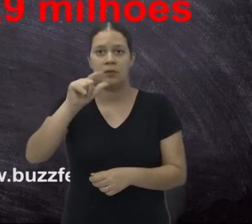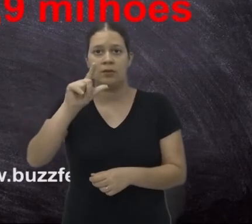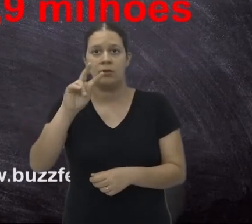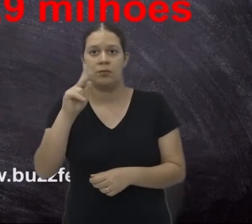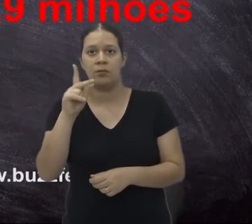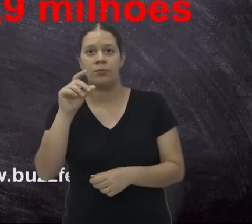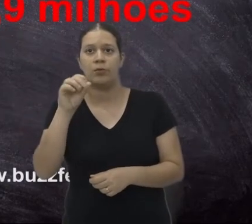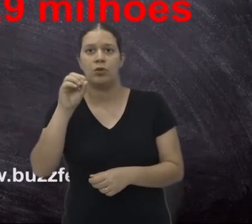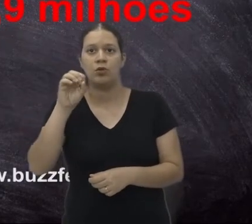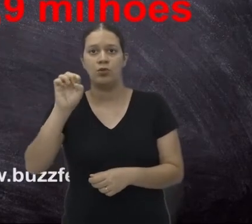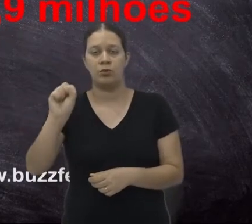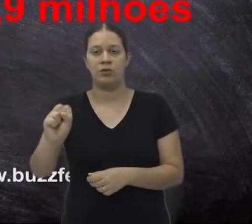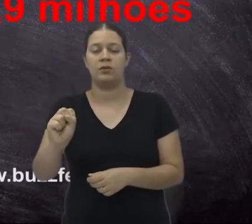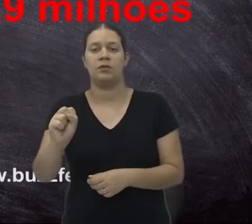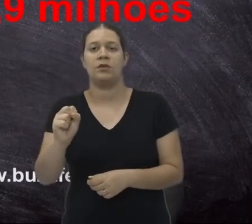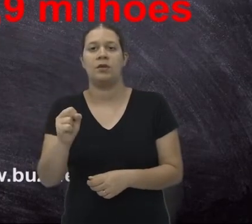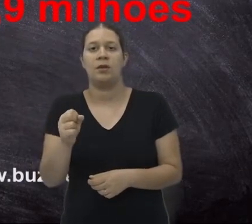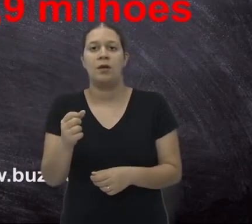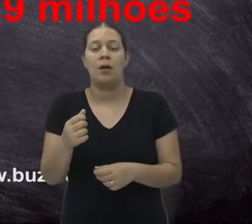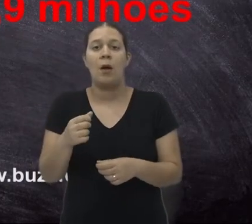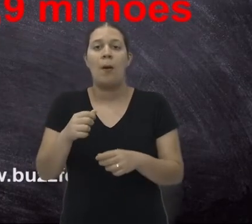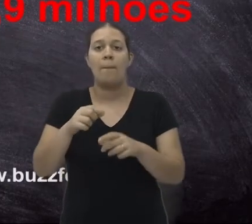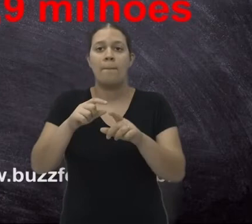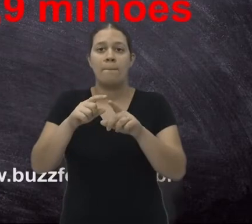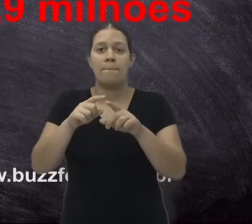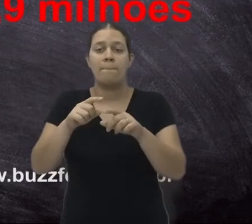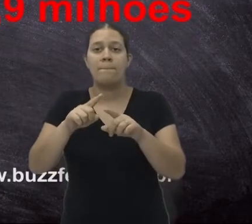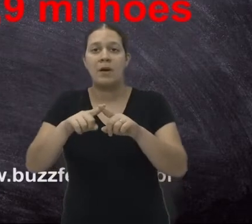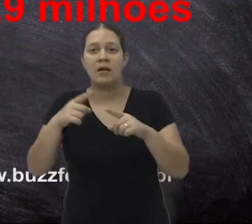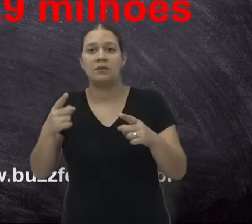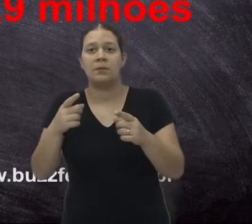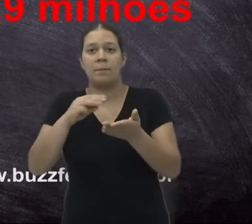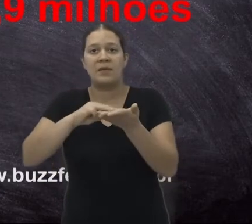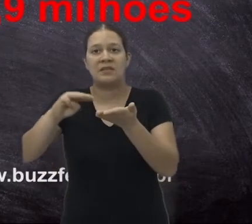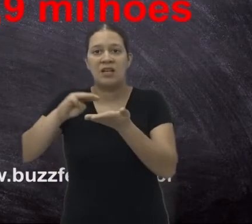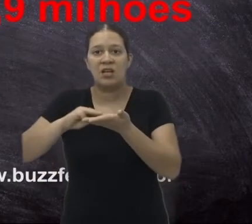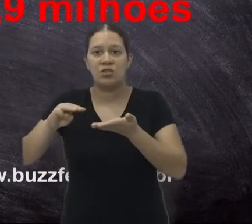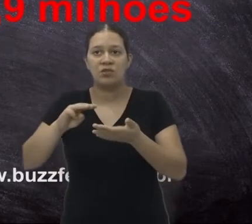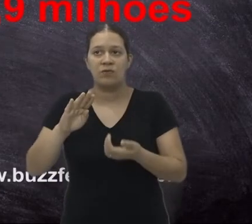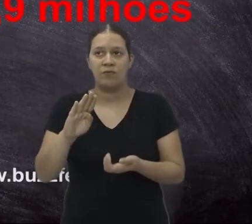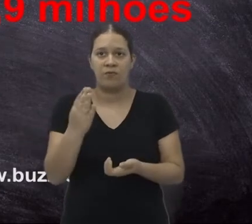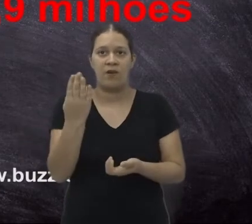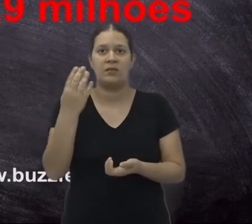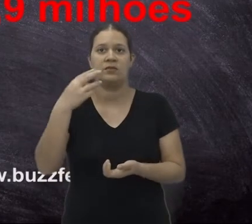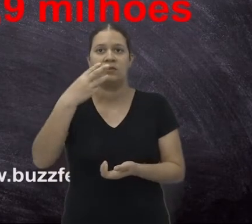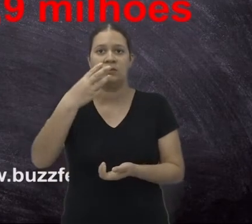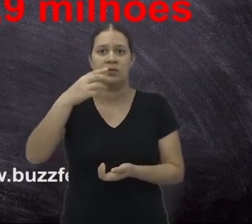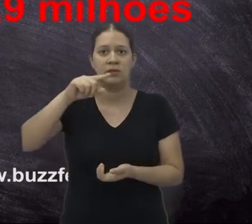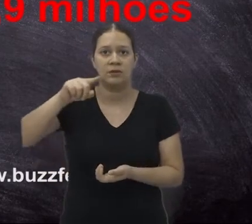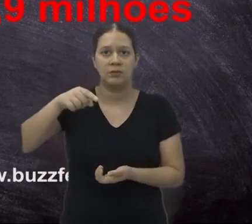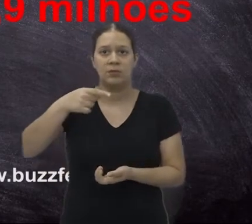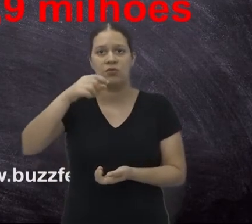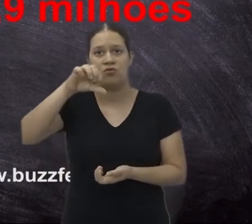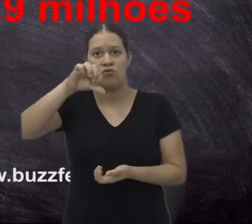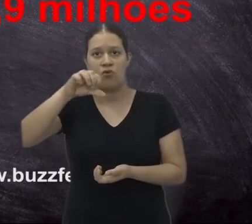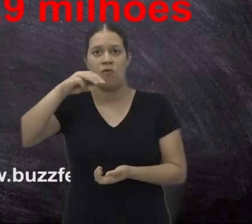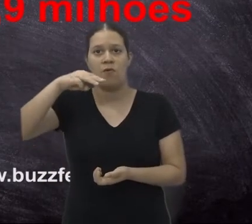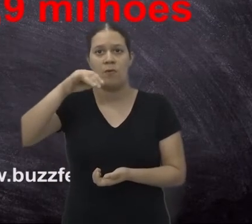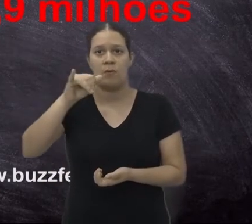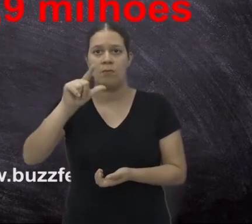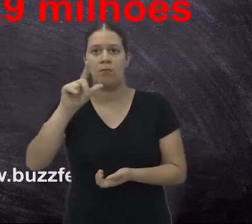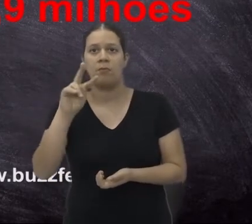compartilhamentos, reações e comentários, enquanto que as mensagens falsas chegaram a